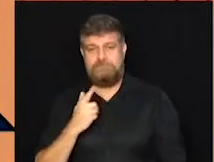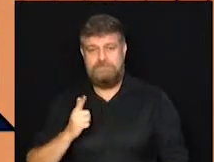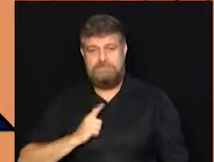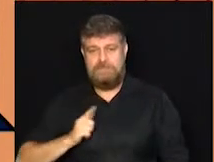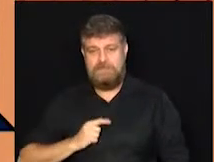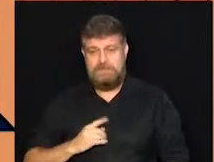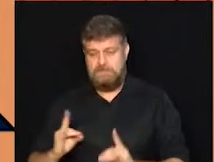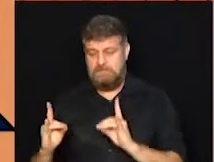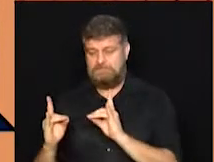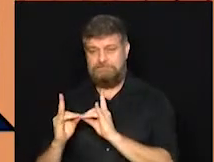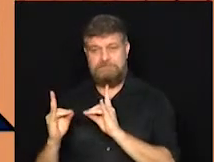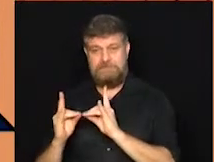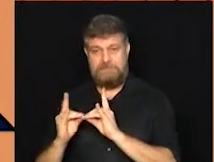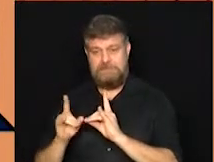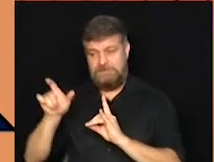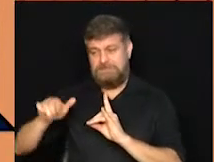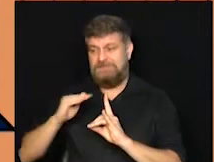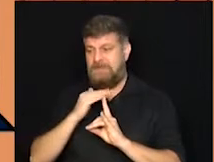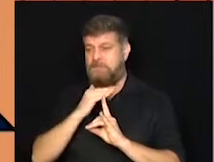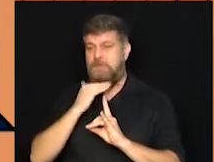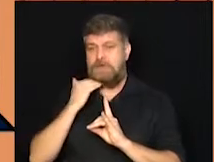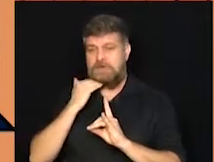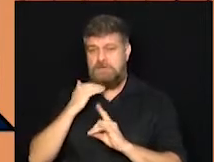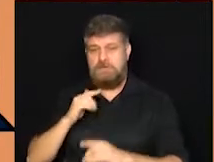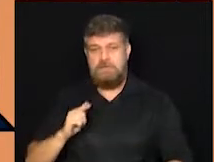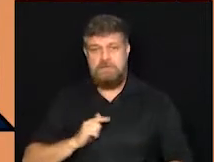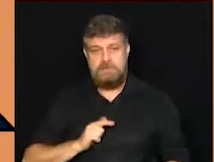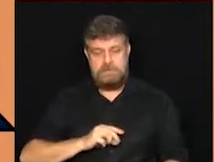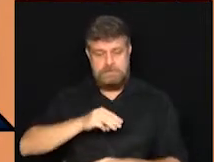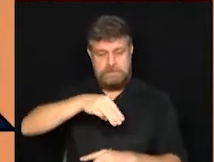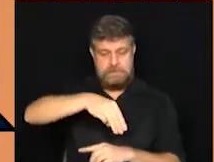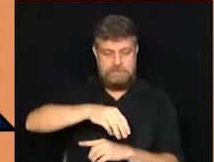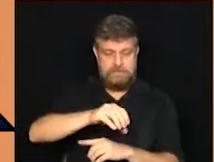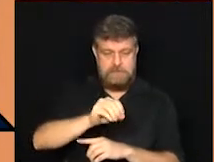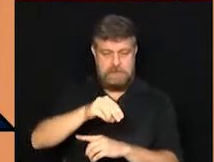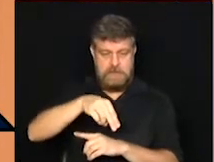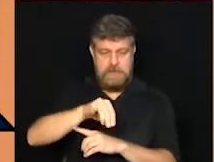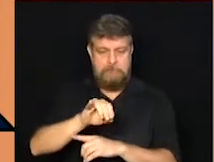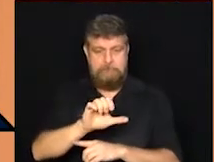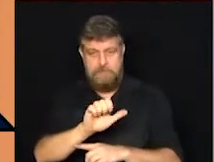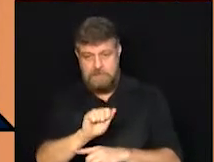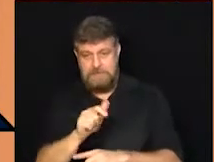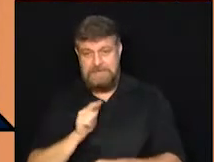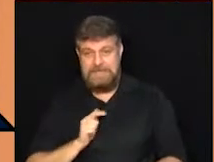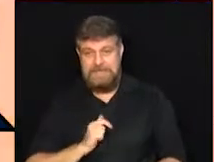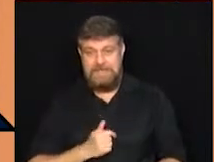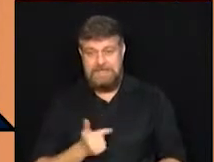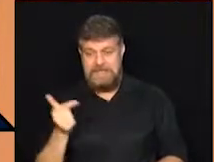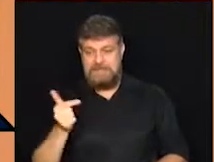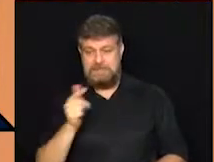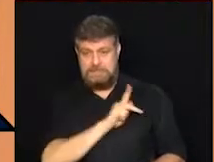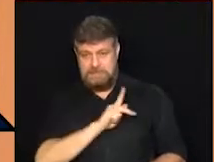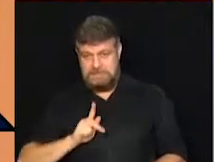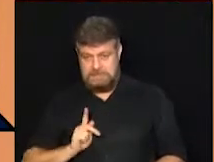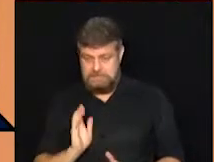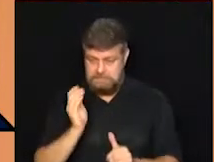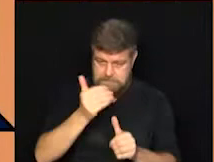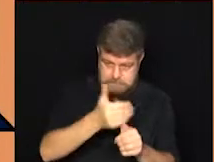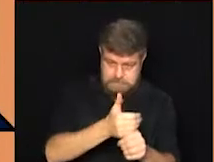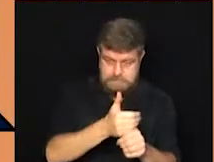que ele vai ter que acompanhar, mas a gente tem a Mônica Queiroz, que é a vice-presidenta do Conselho, que está aqui conosco